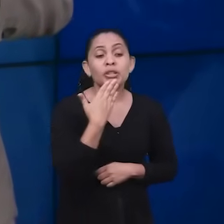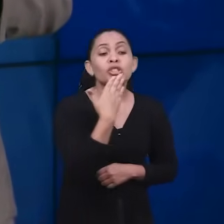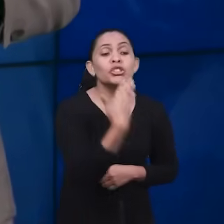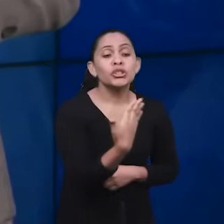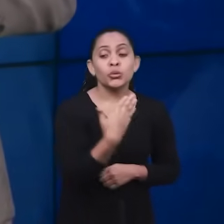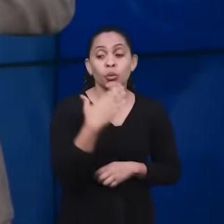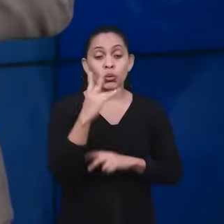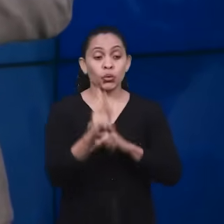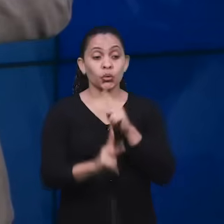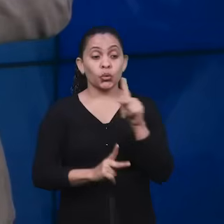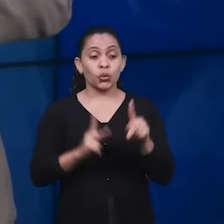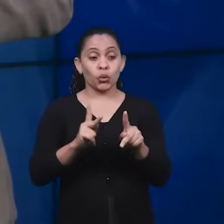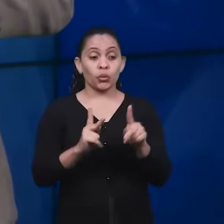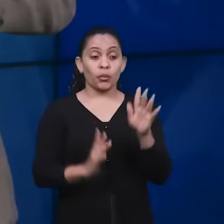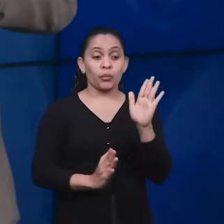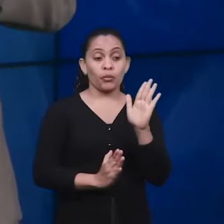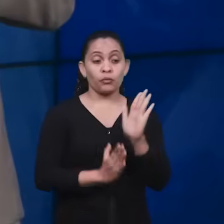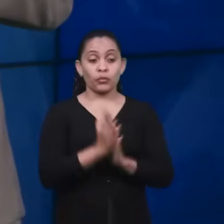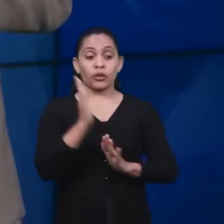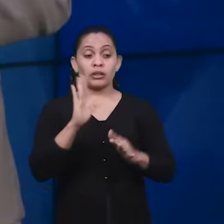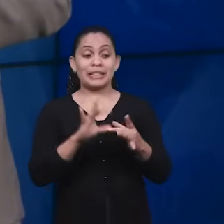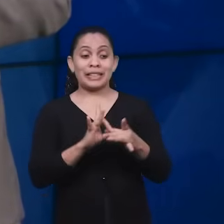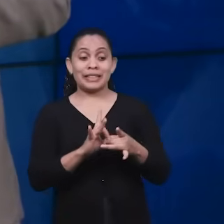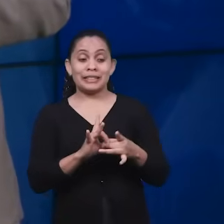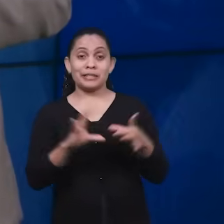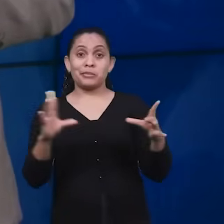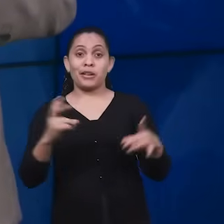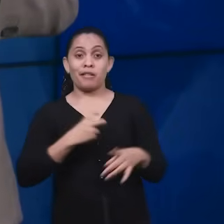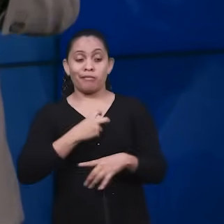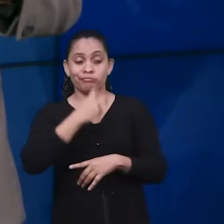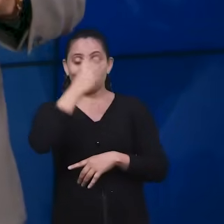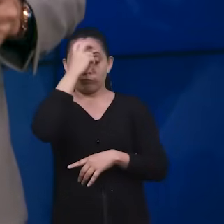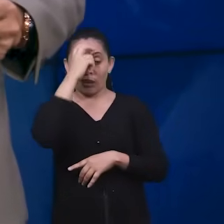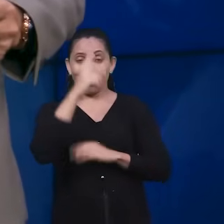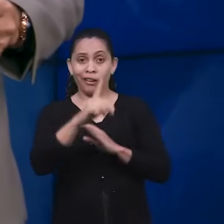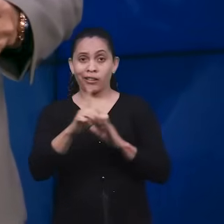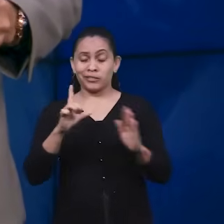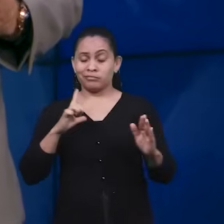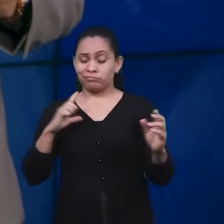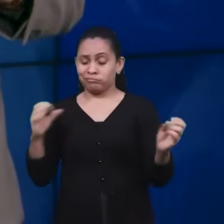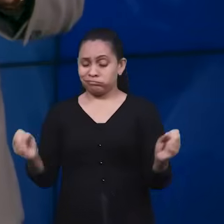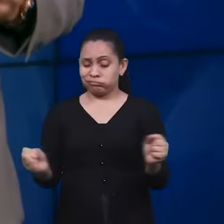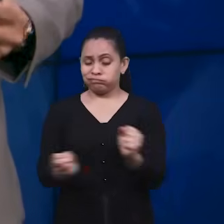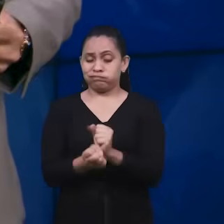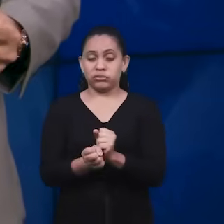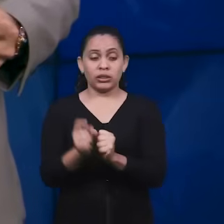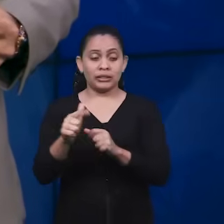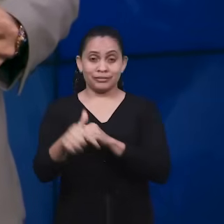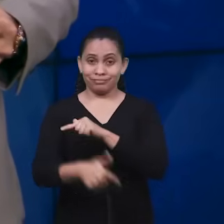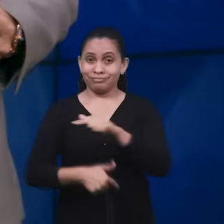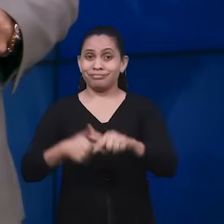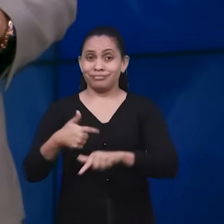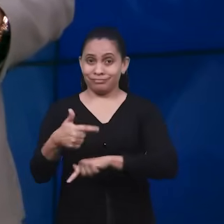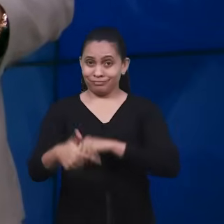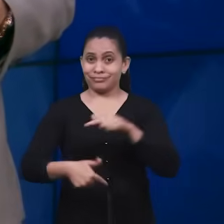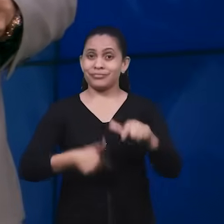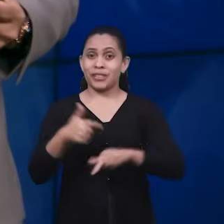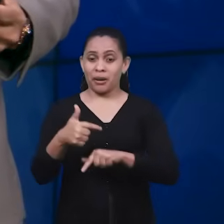solicitando que todo o povo de Israel fosse liberado do Egito. Eram escravos no Egito, mão de obra,